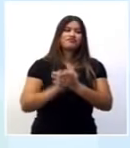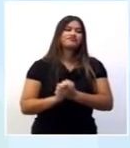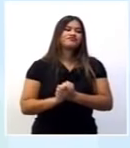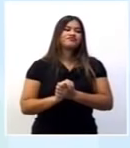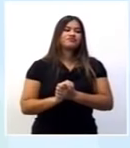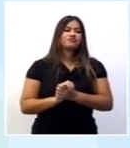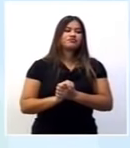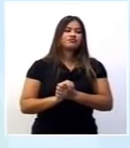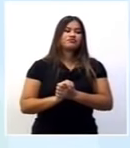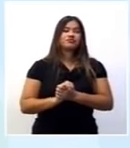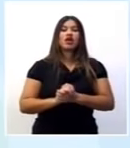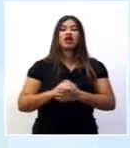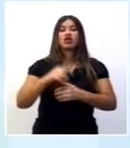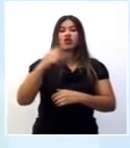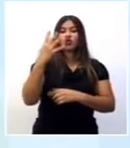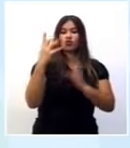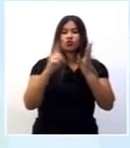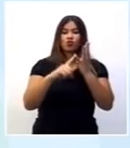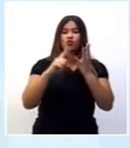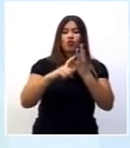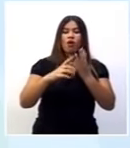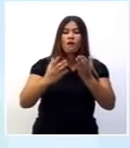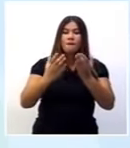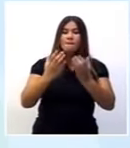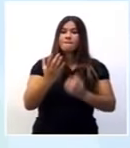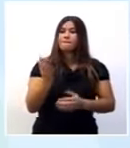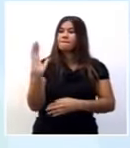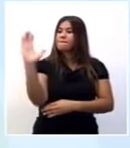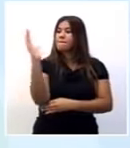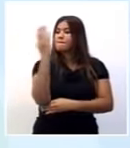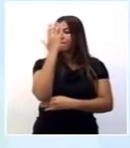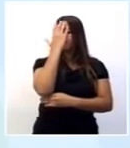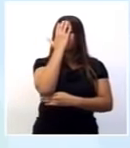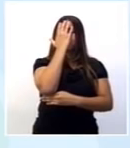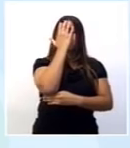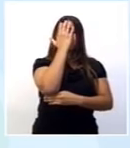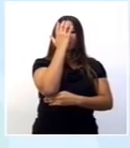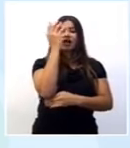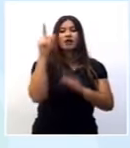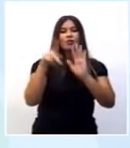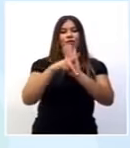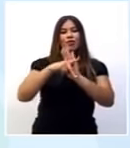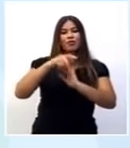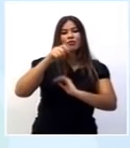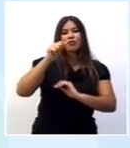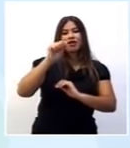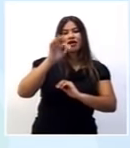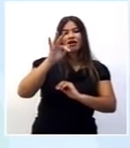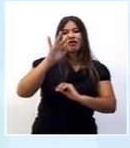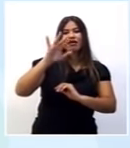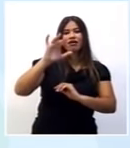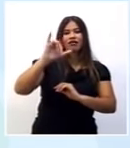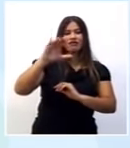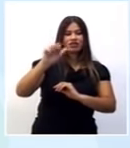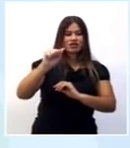máscara africana. A quinta é um quadro do Picasso.